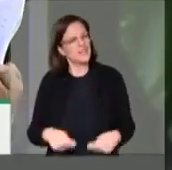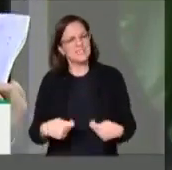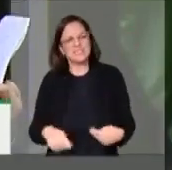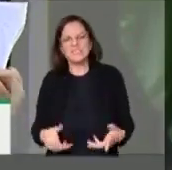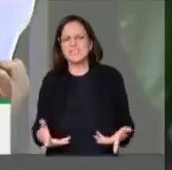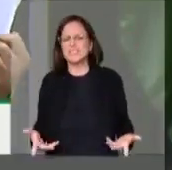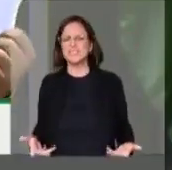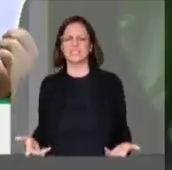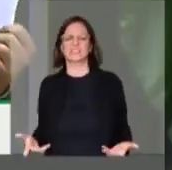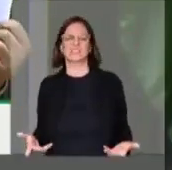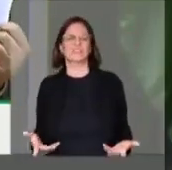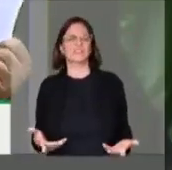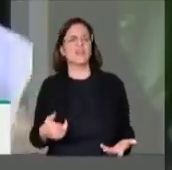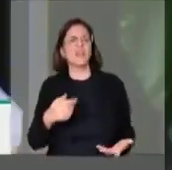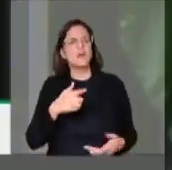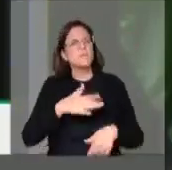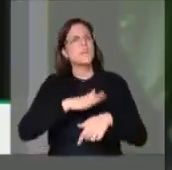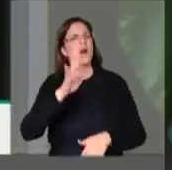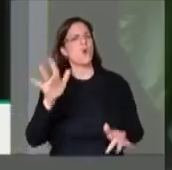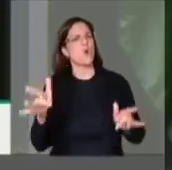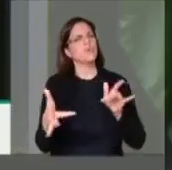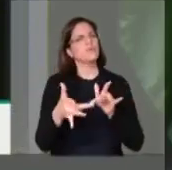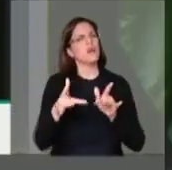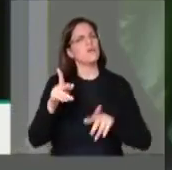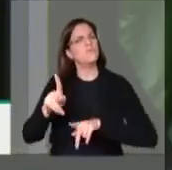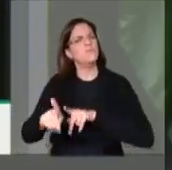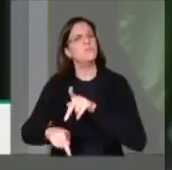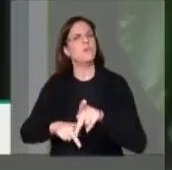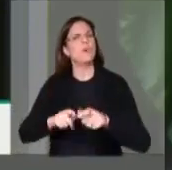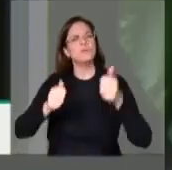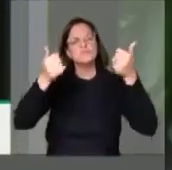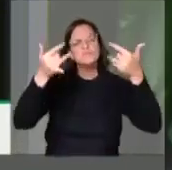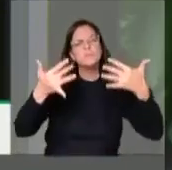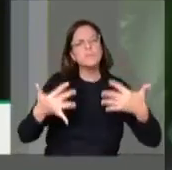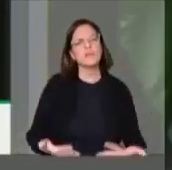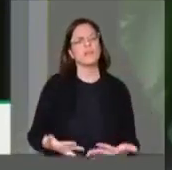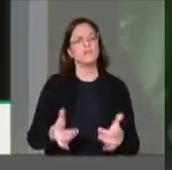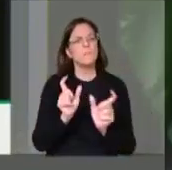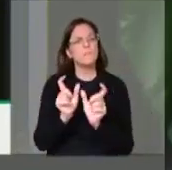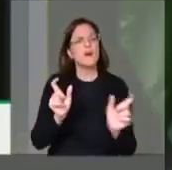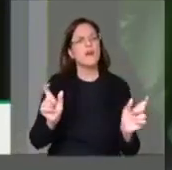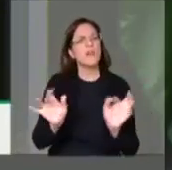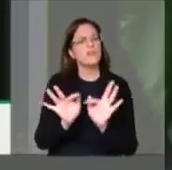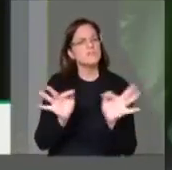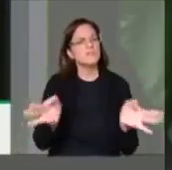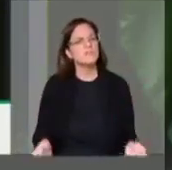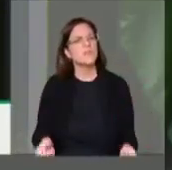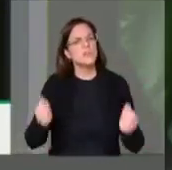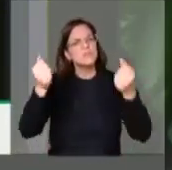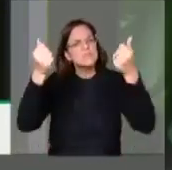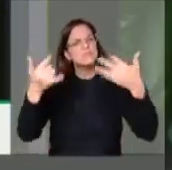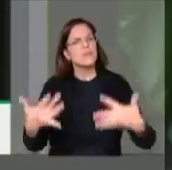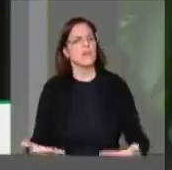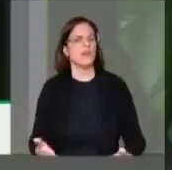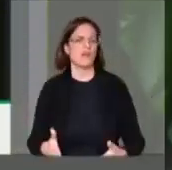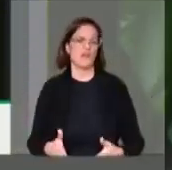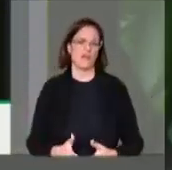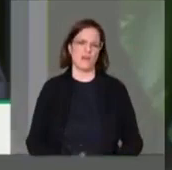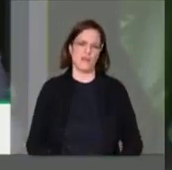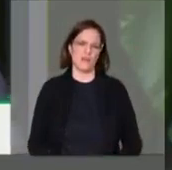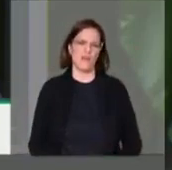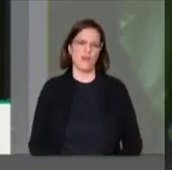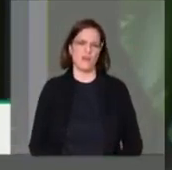se aproxime do povo, com uma linguagem acessível, mostrando na realidade o que